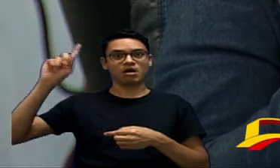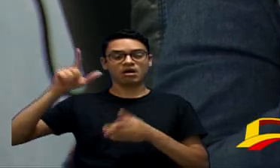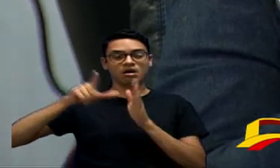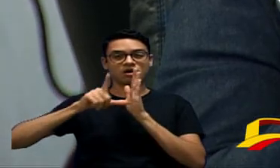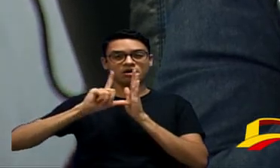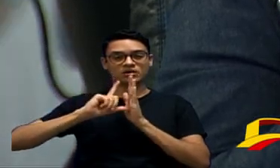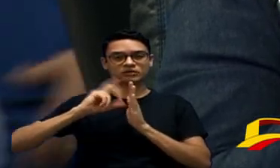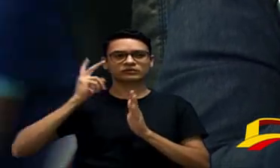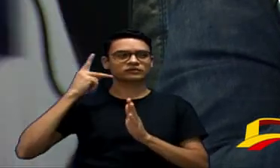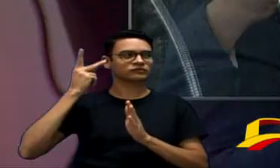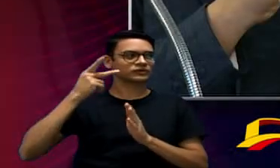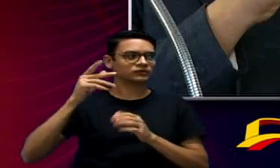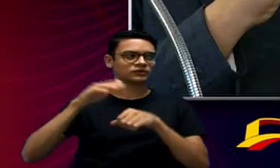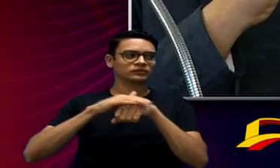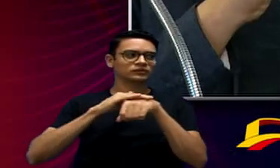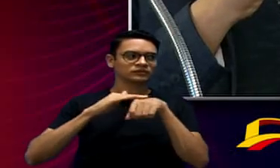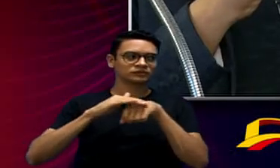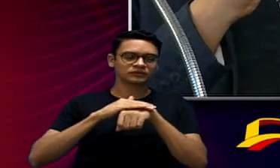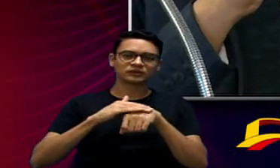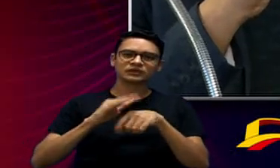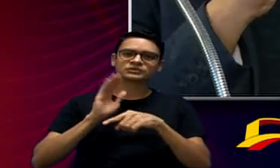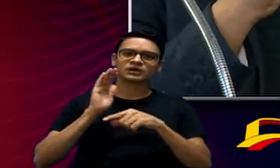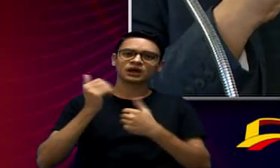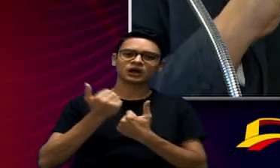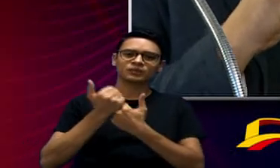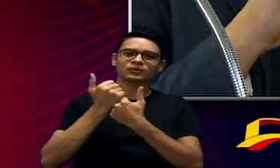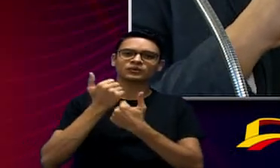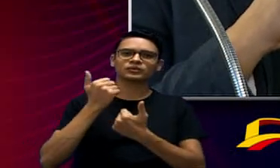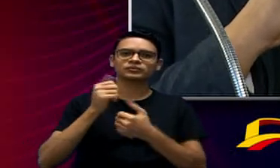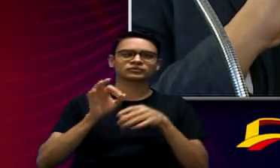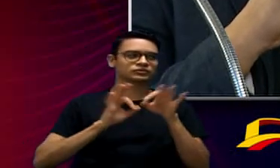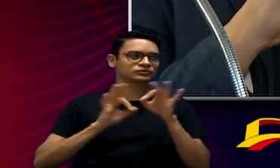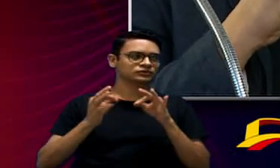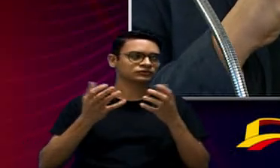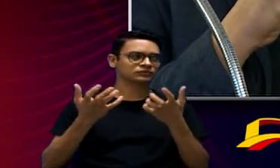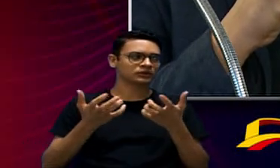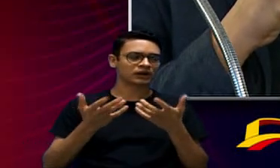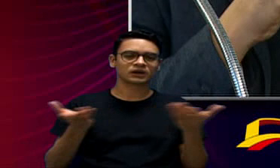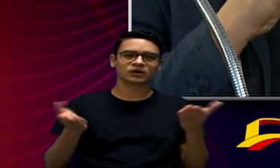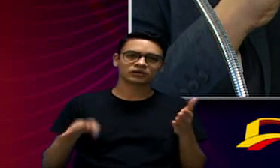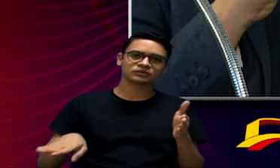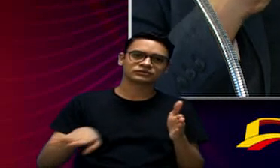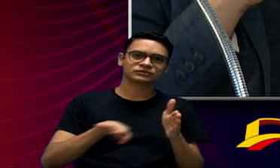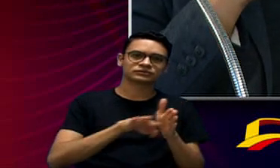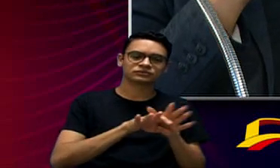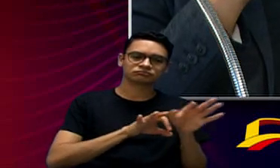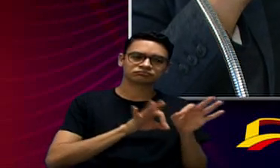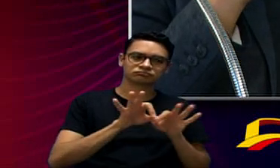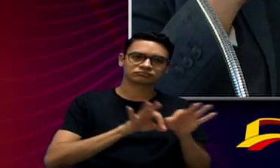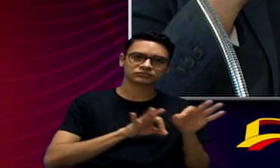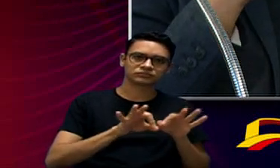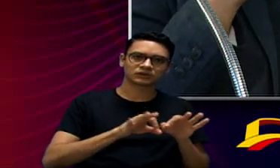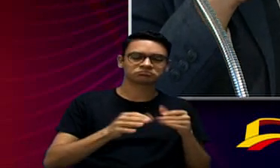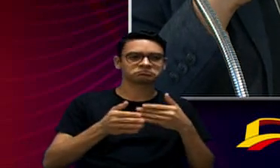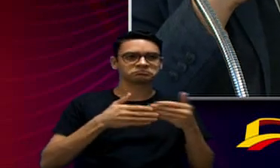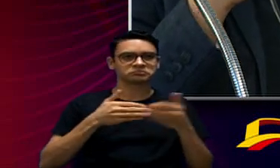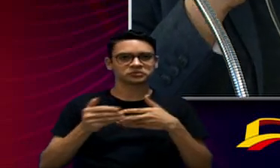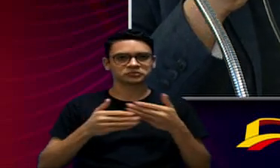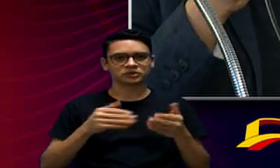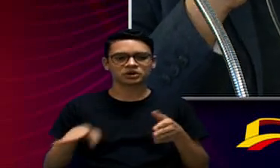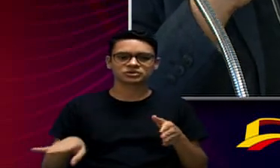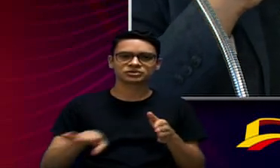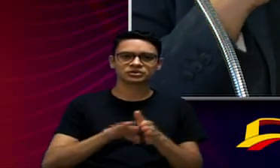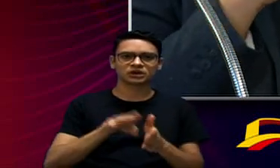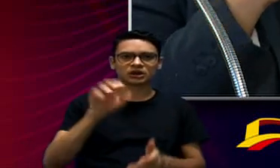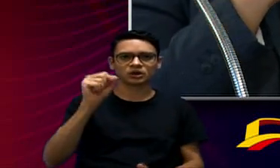gente definiu o nosso apoio para apoiar o projeto foi aprovado aqui, e agora vem essa adequação. Independente, veio como 80 horas,